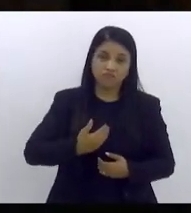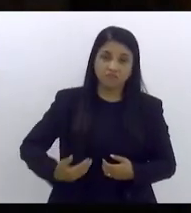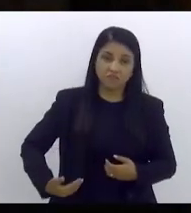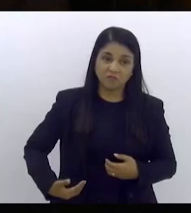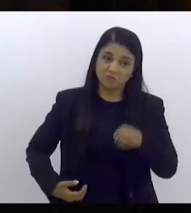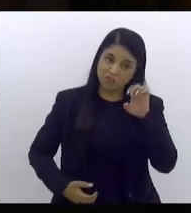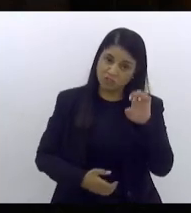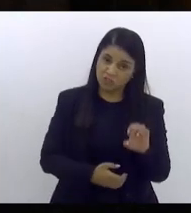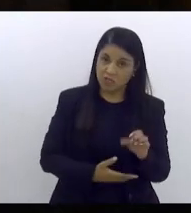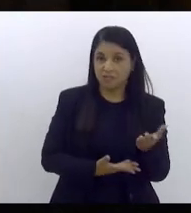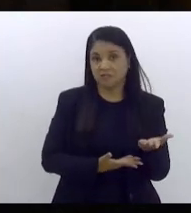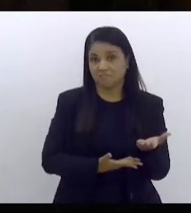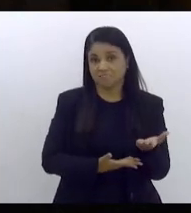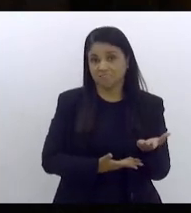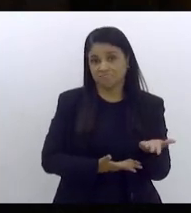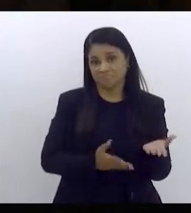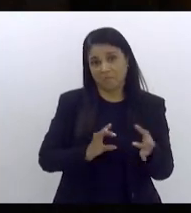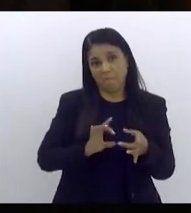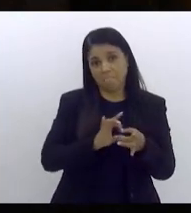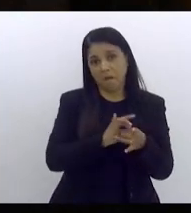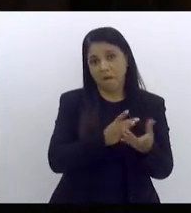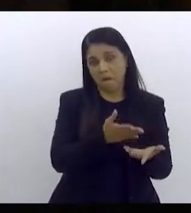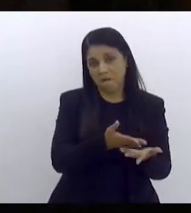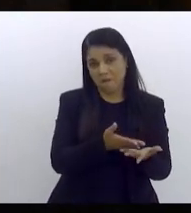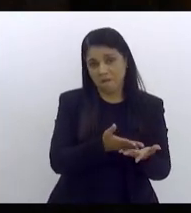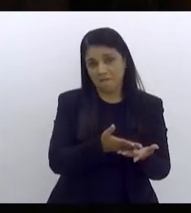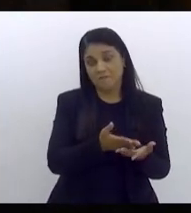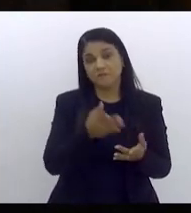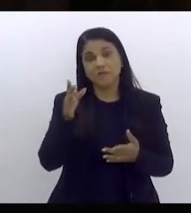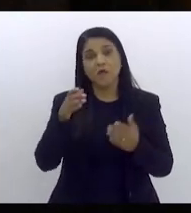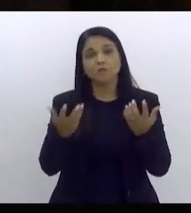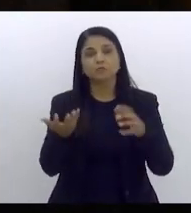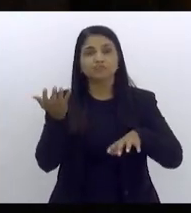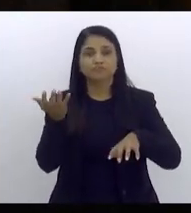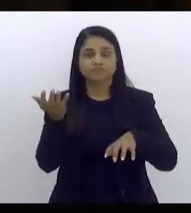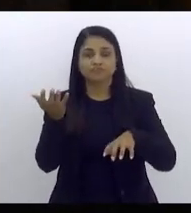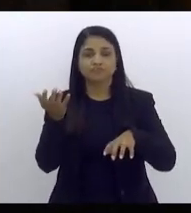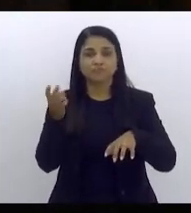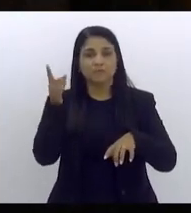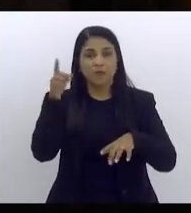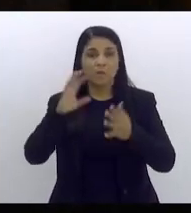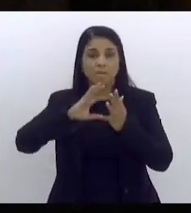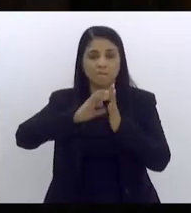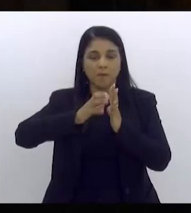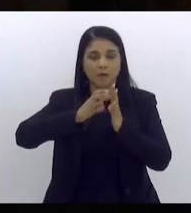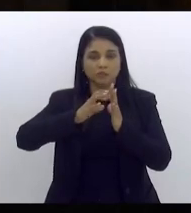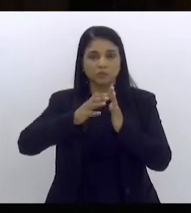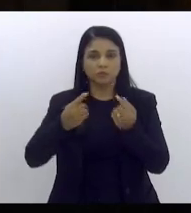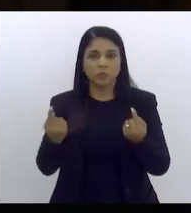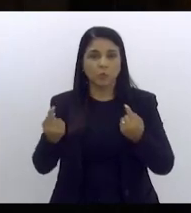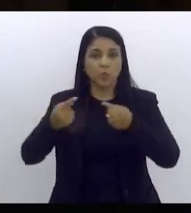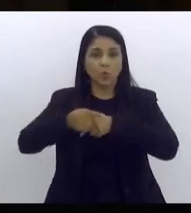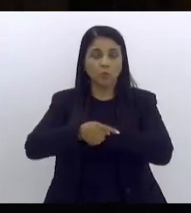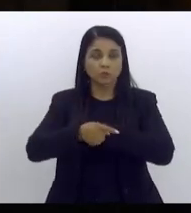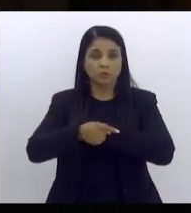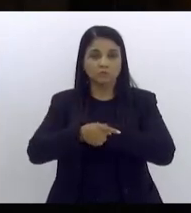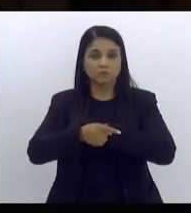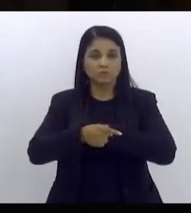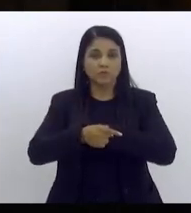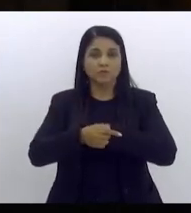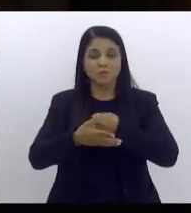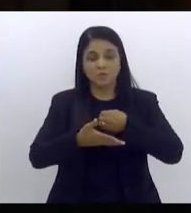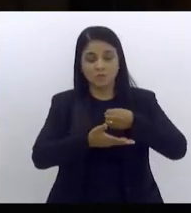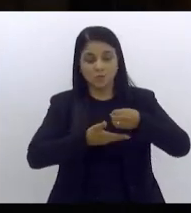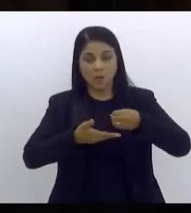esquerda. É evidente. Lá no Congresso Nacional, os partidos de oposição são da base. Lá